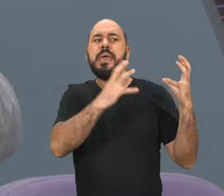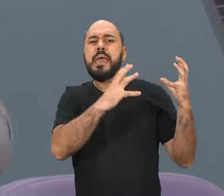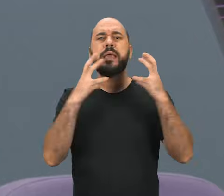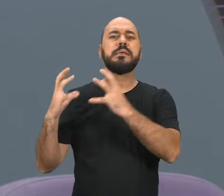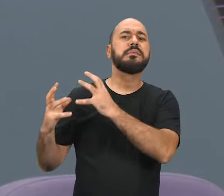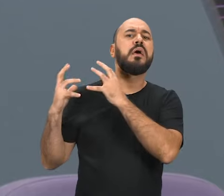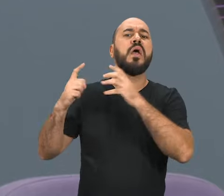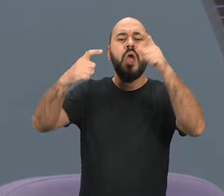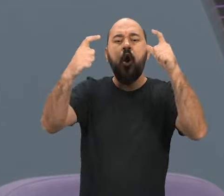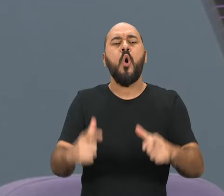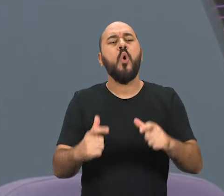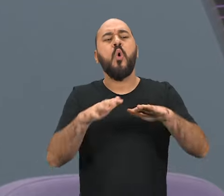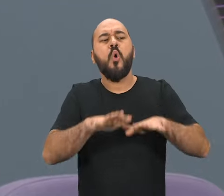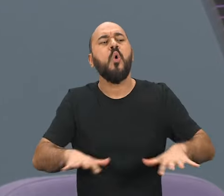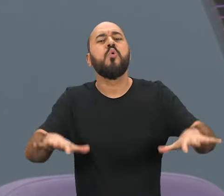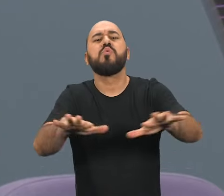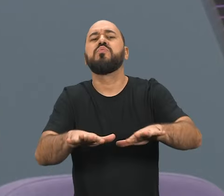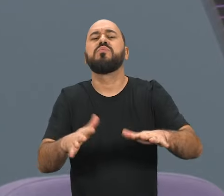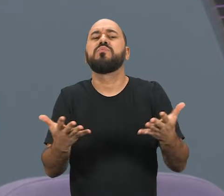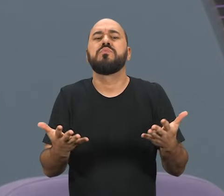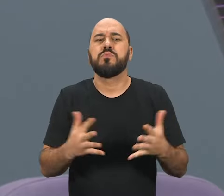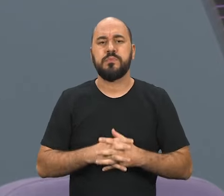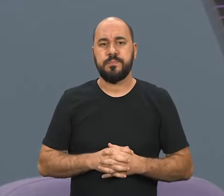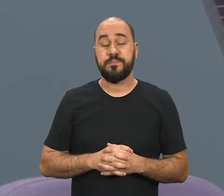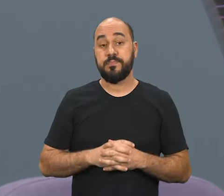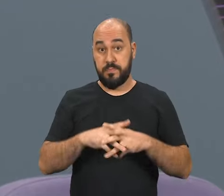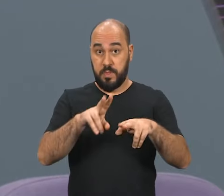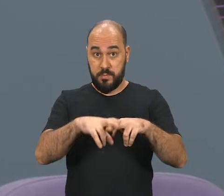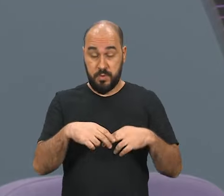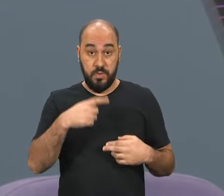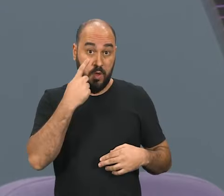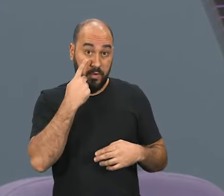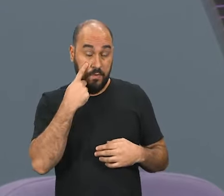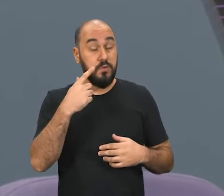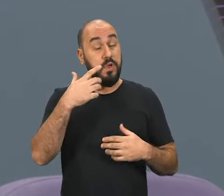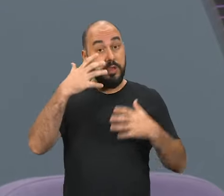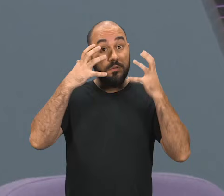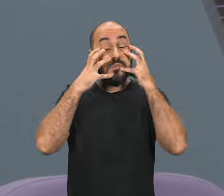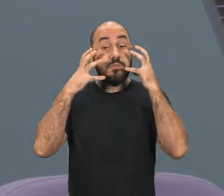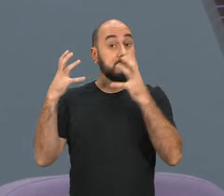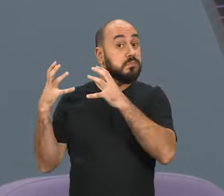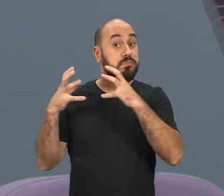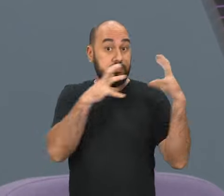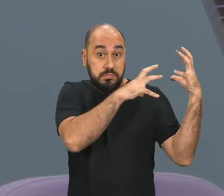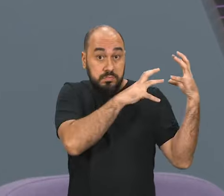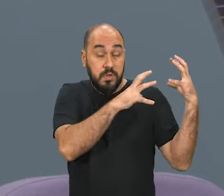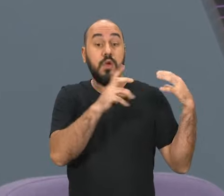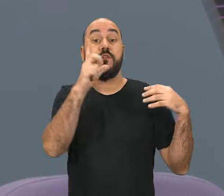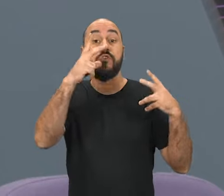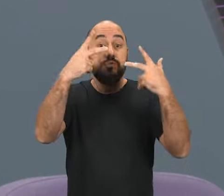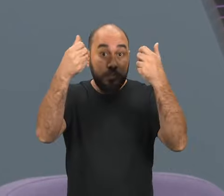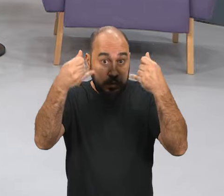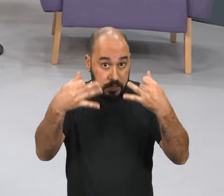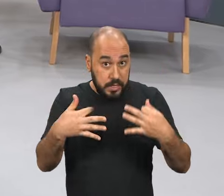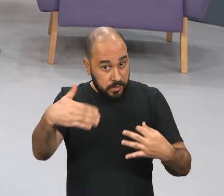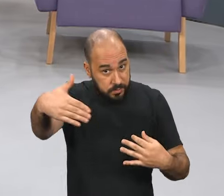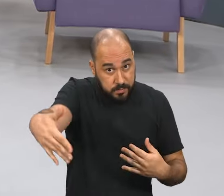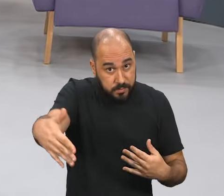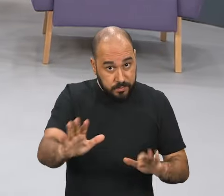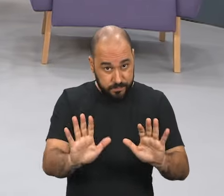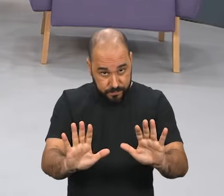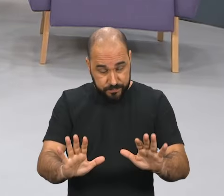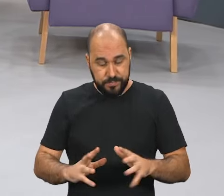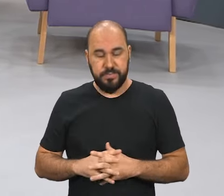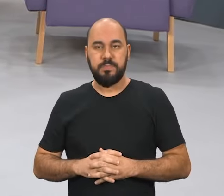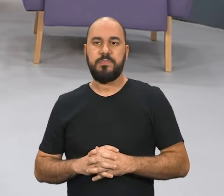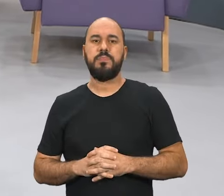e onde está essa besta. Por isso vou deixar para mostrar o significado das cabeças daqui a pouquinho, tá bom?